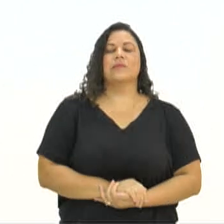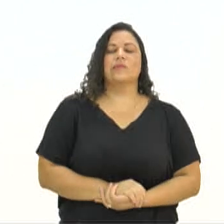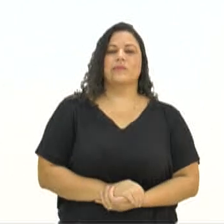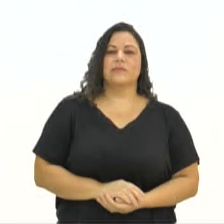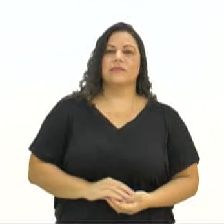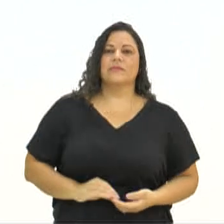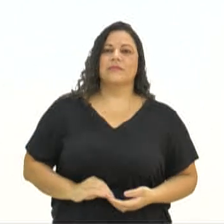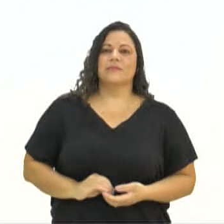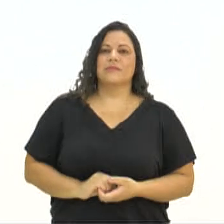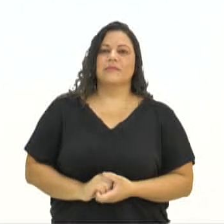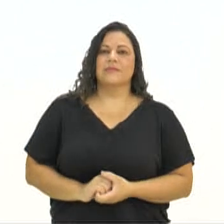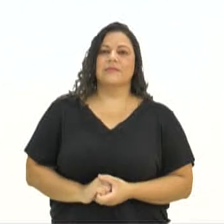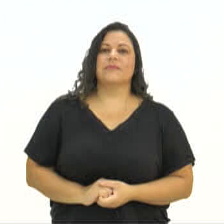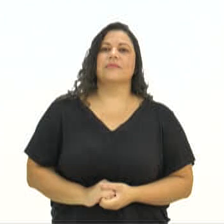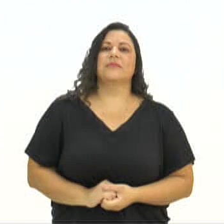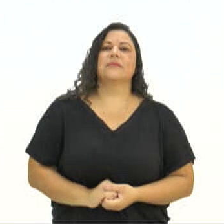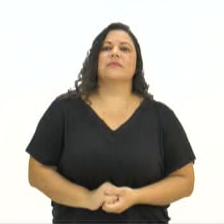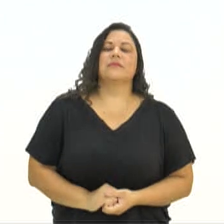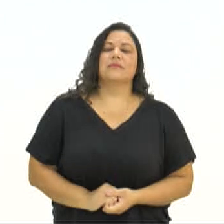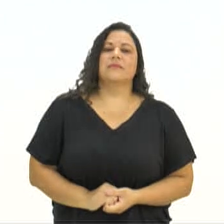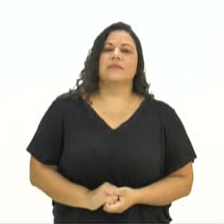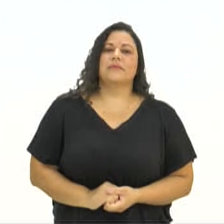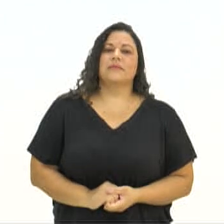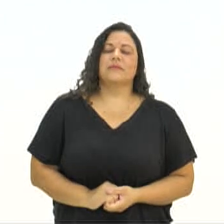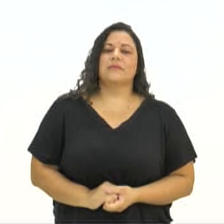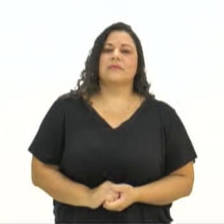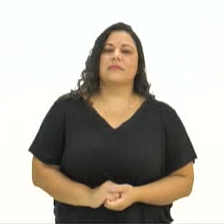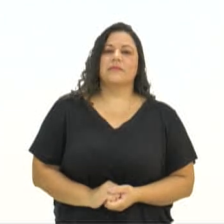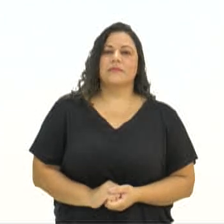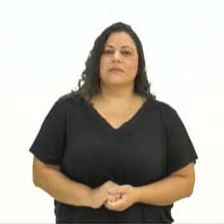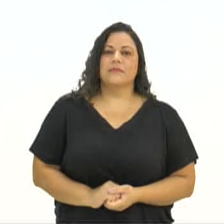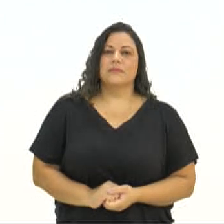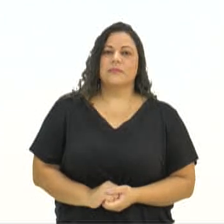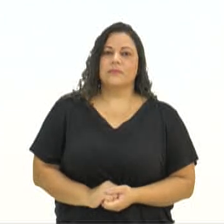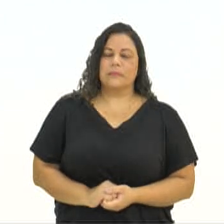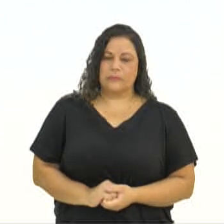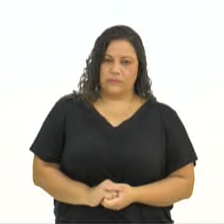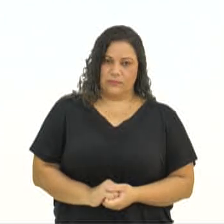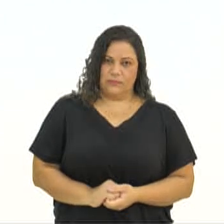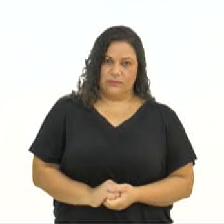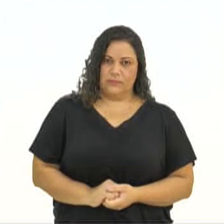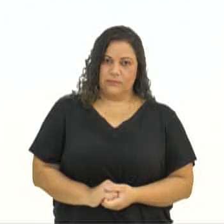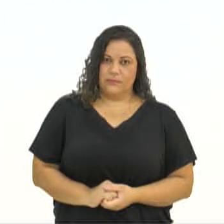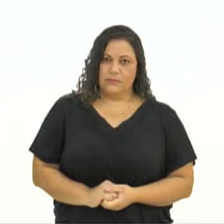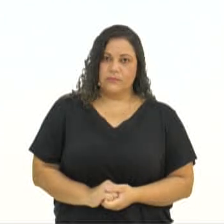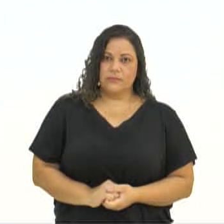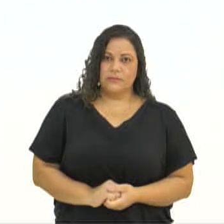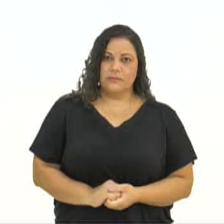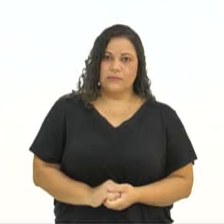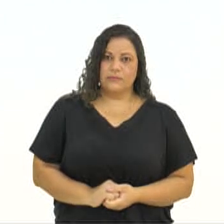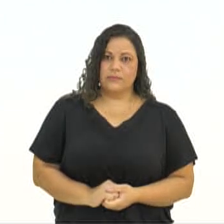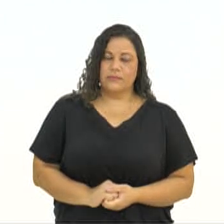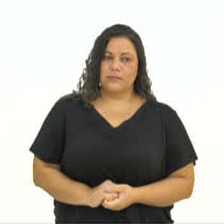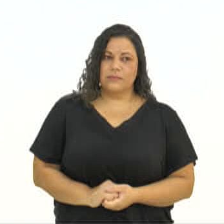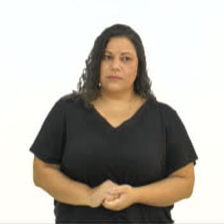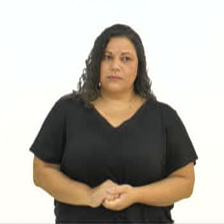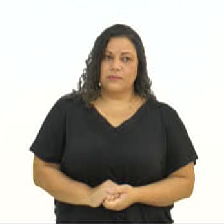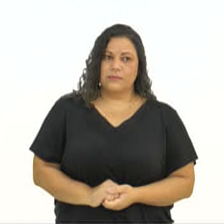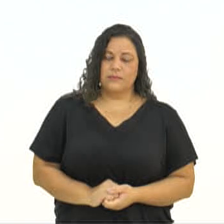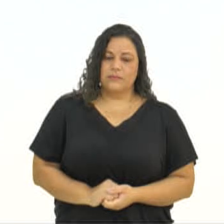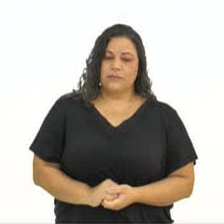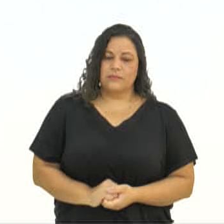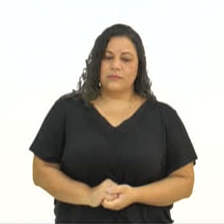que en los tres últimos meses las ventas de libros electrónicos para Kindle, el e-reader de